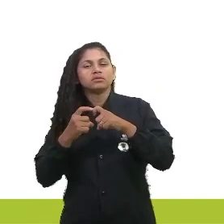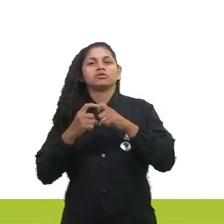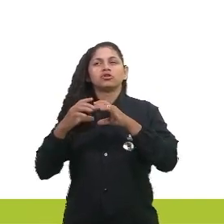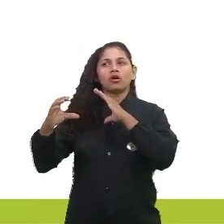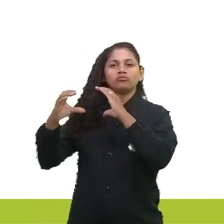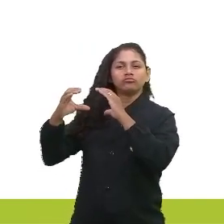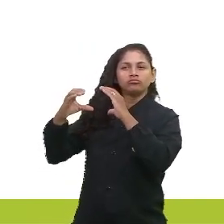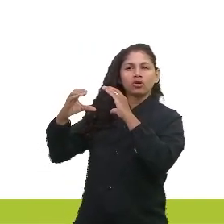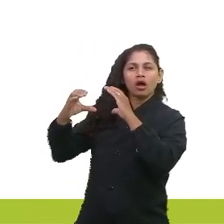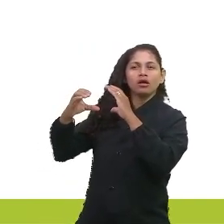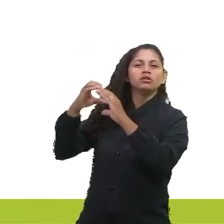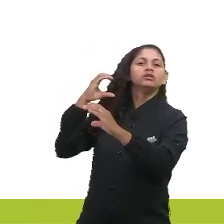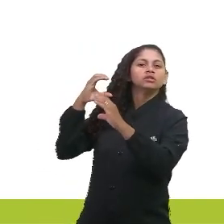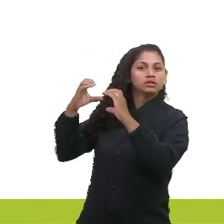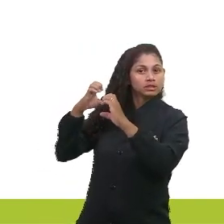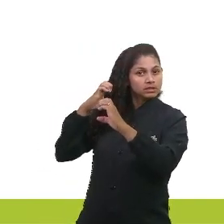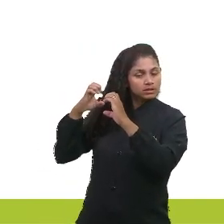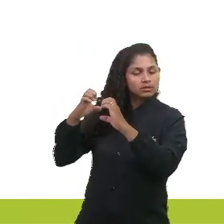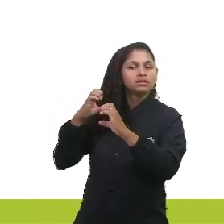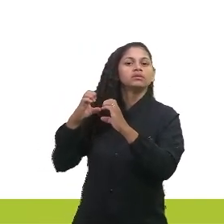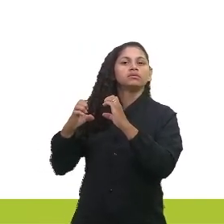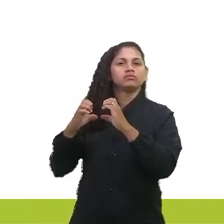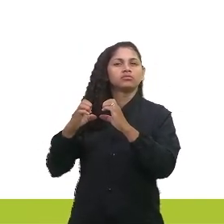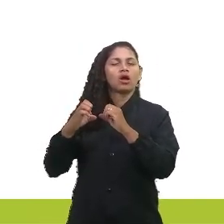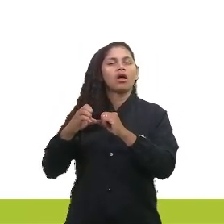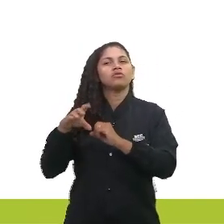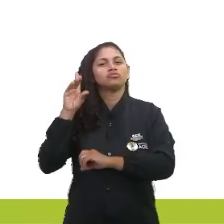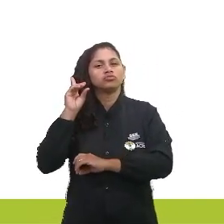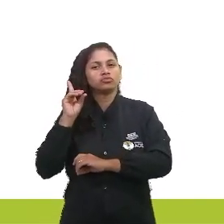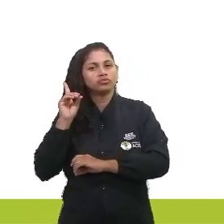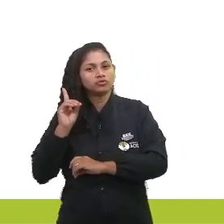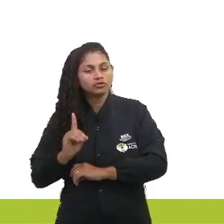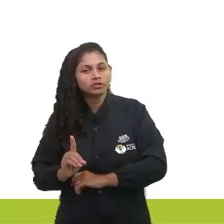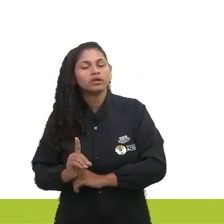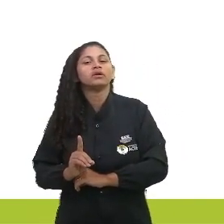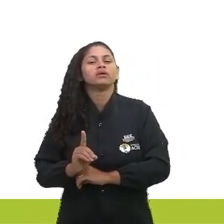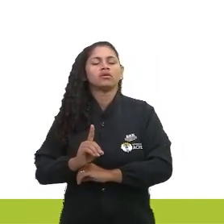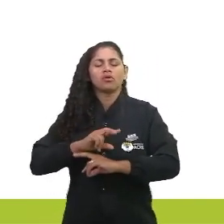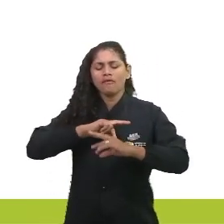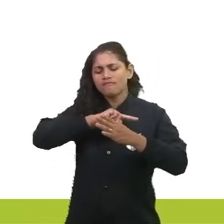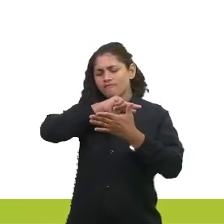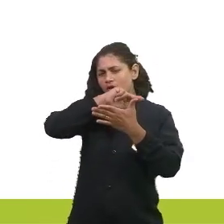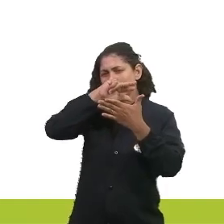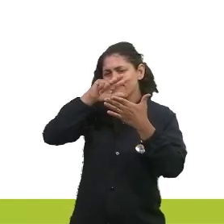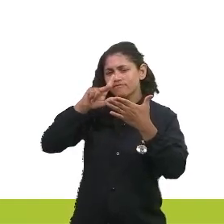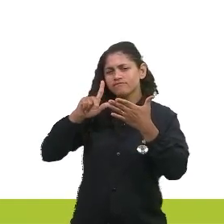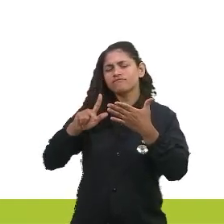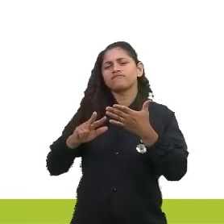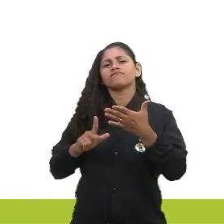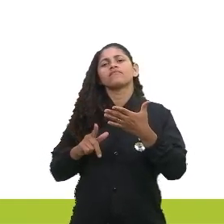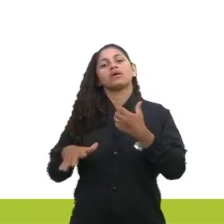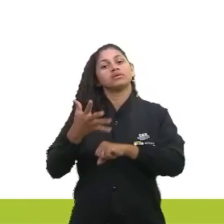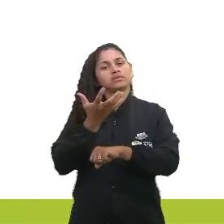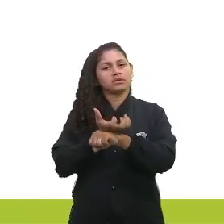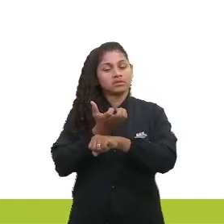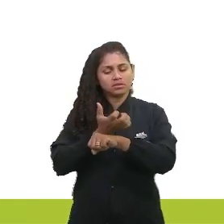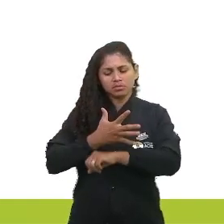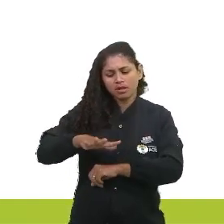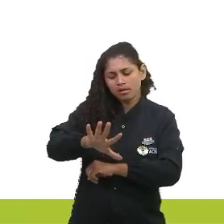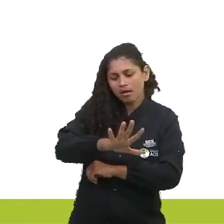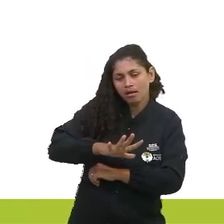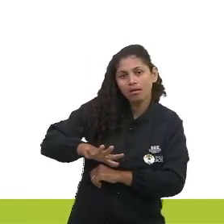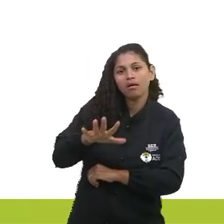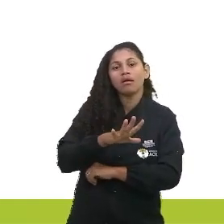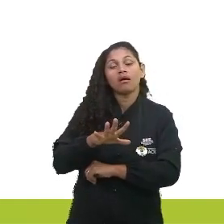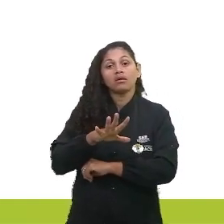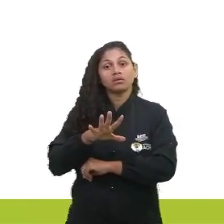da filosofia, do direito, das ciências exatas, das ciências políticas e do meio ambiente.